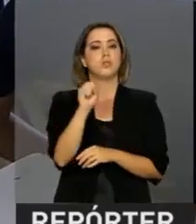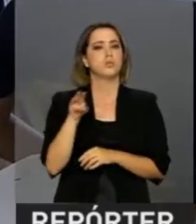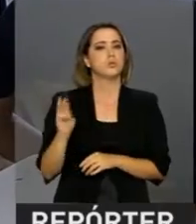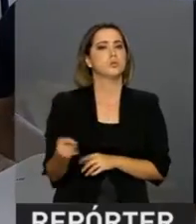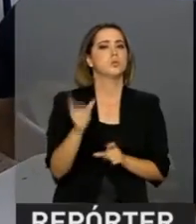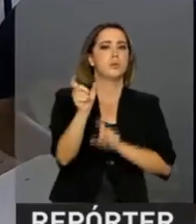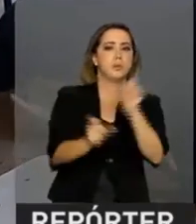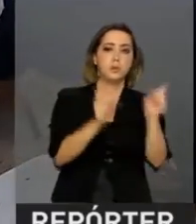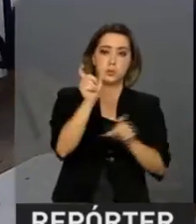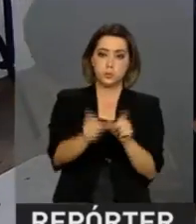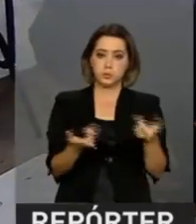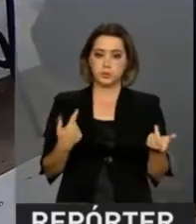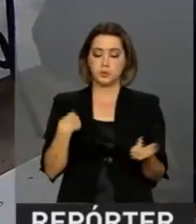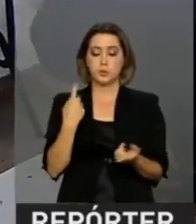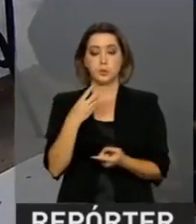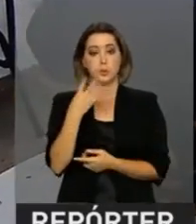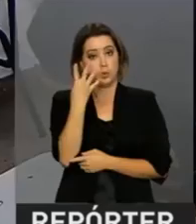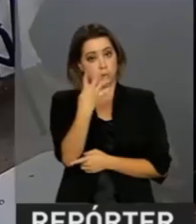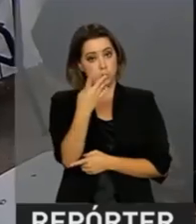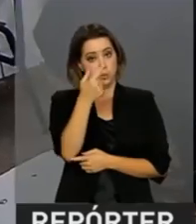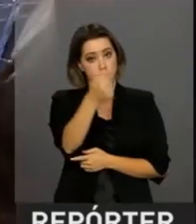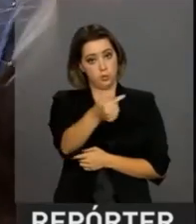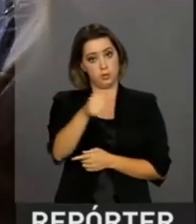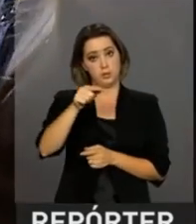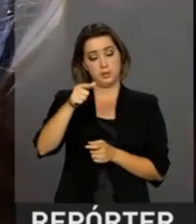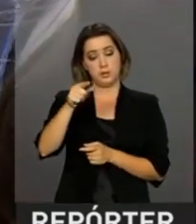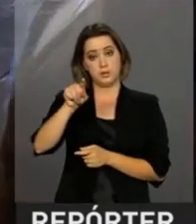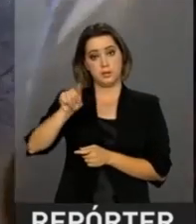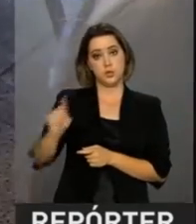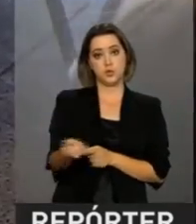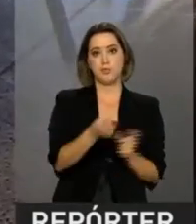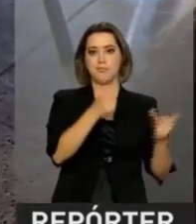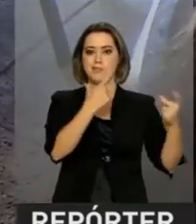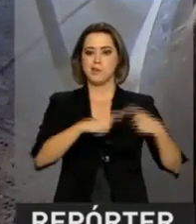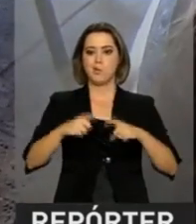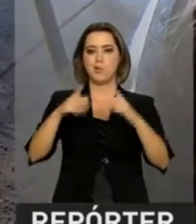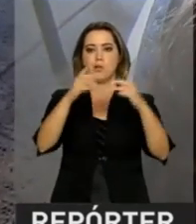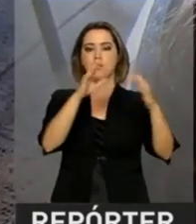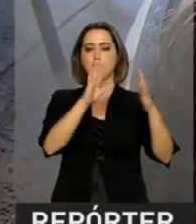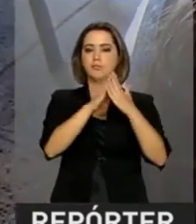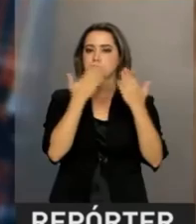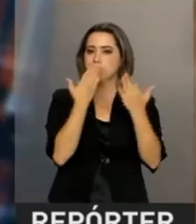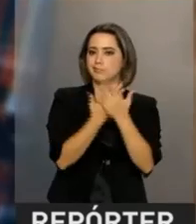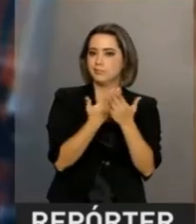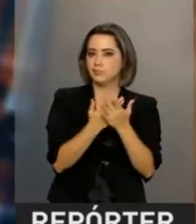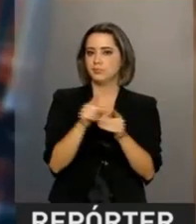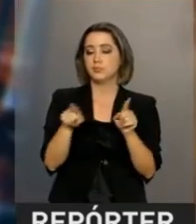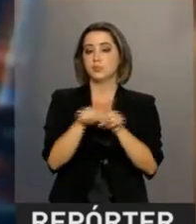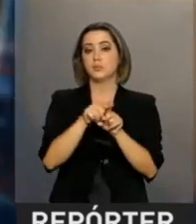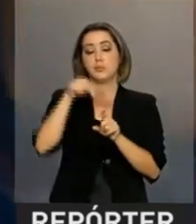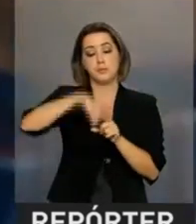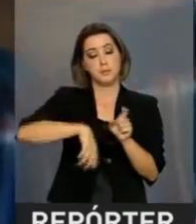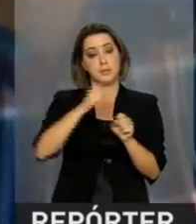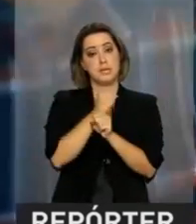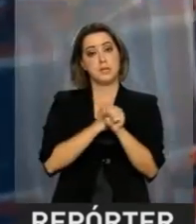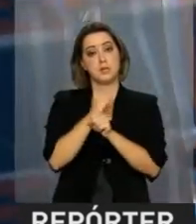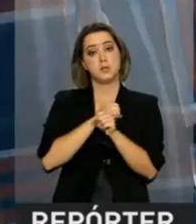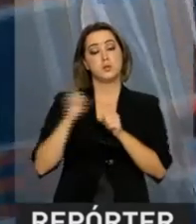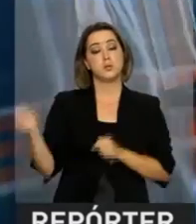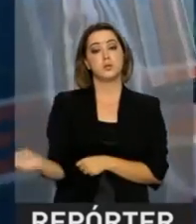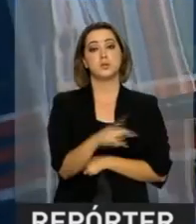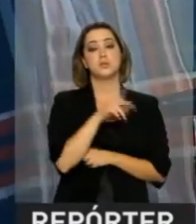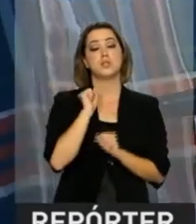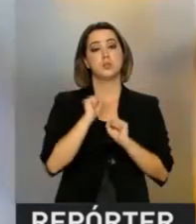de alunos, em cerca de 47 mil instituições em ensino em todo o país. Nesse ano, a novidade